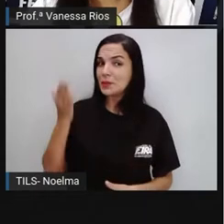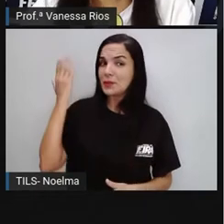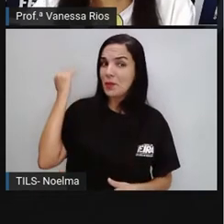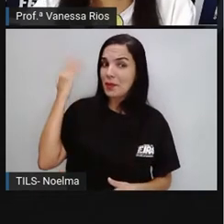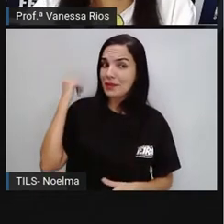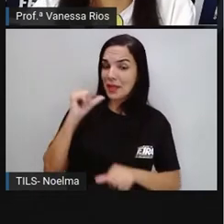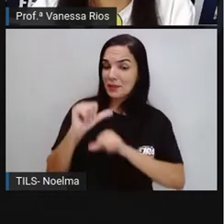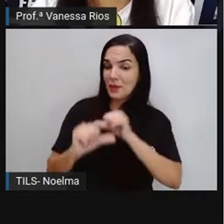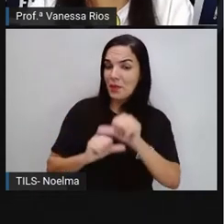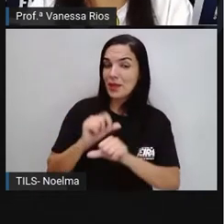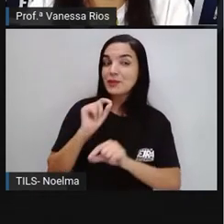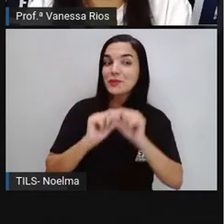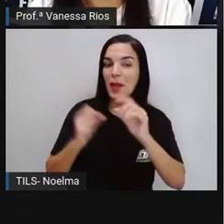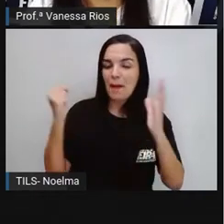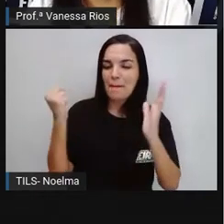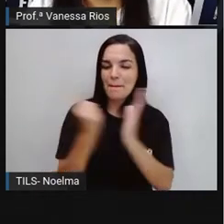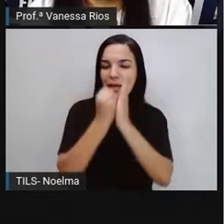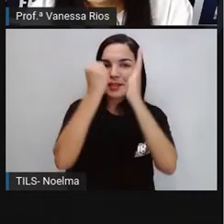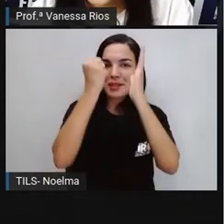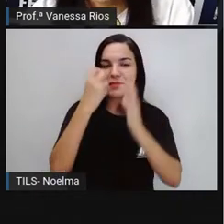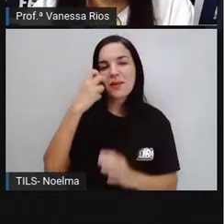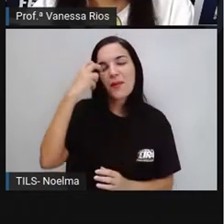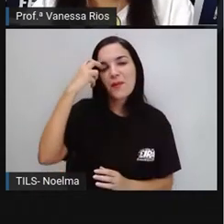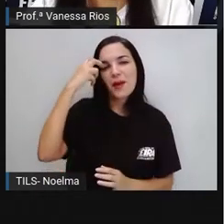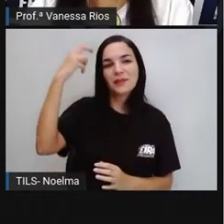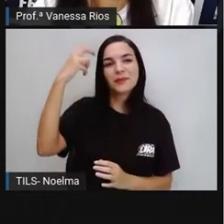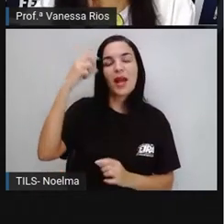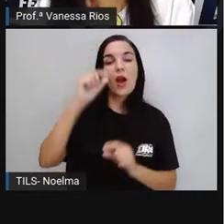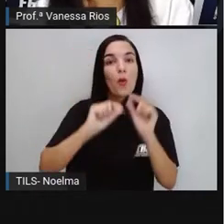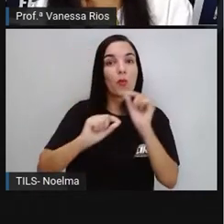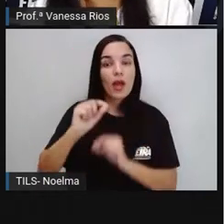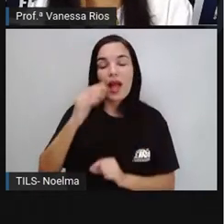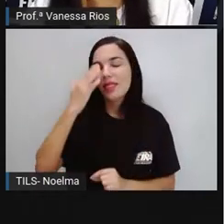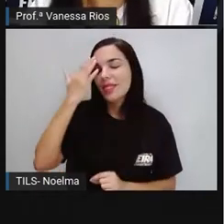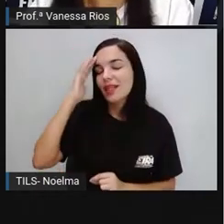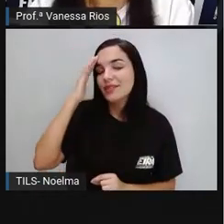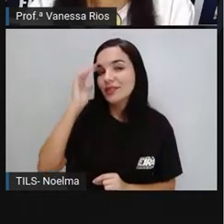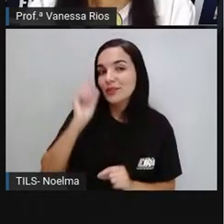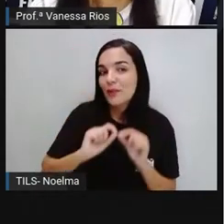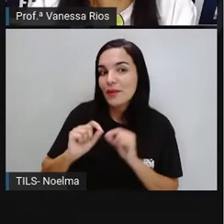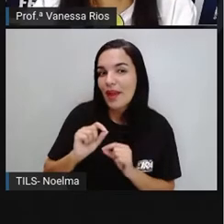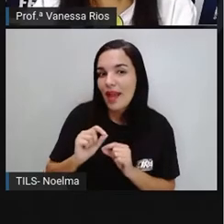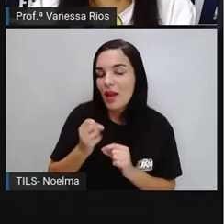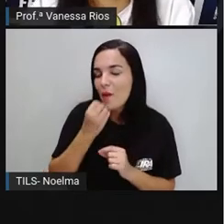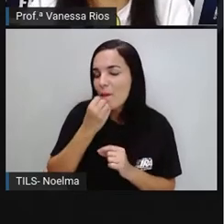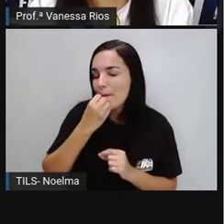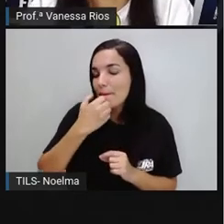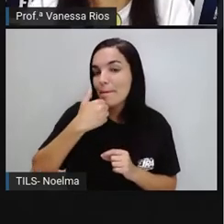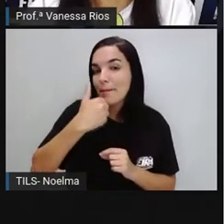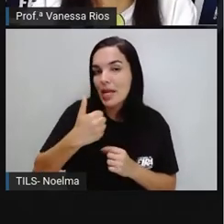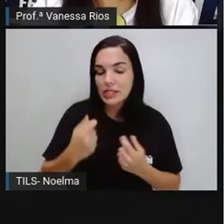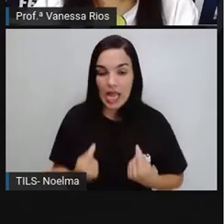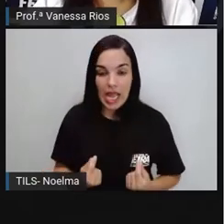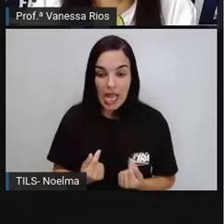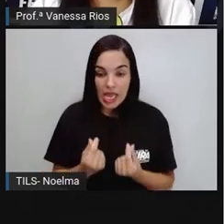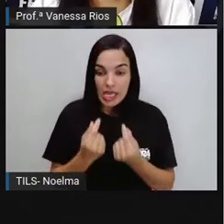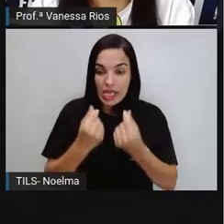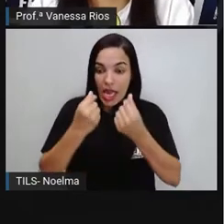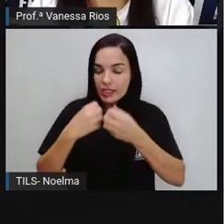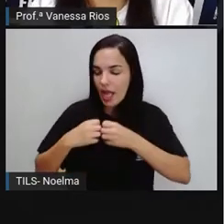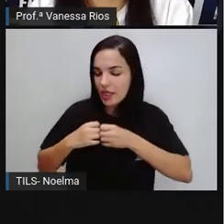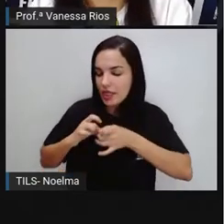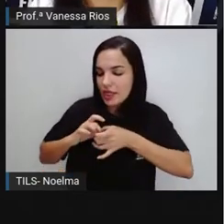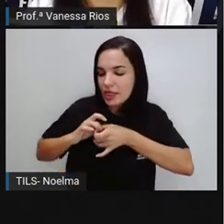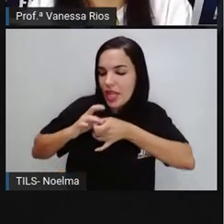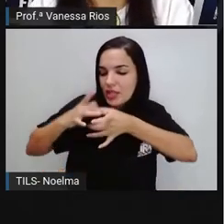passado tornaram-se patrimônio cultural, são entendidos aí como bens, como riquezas, como